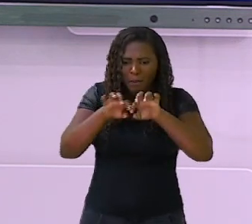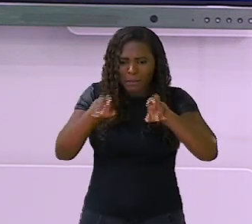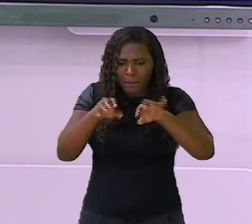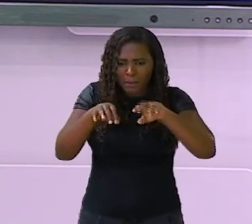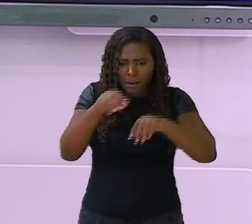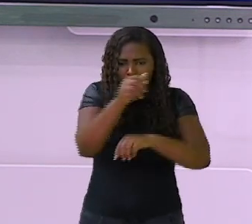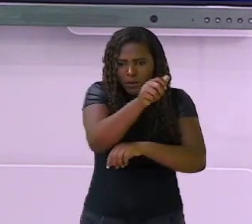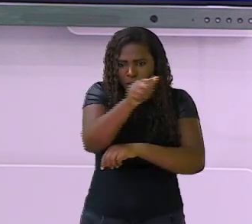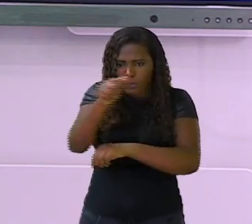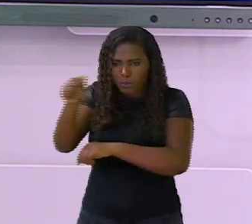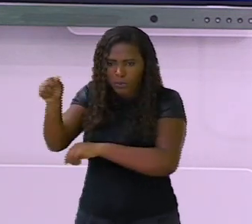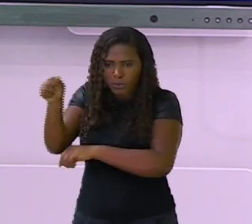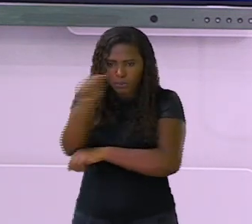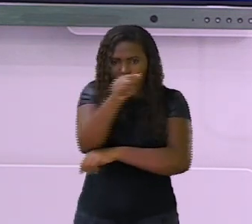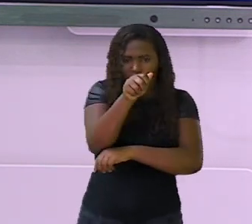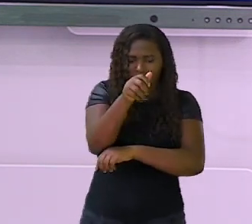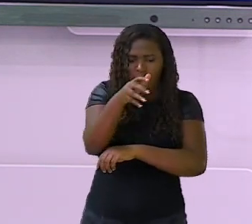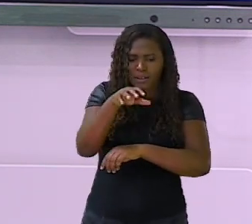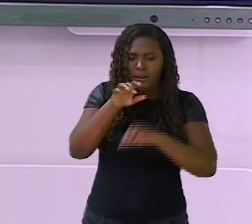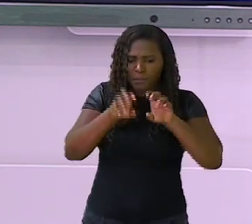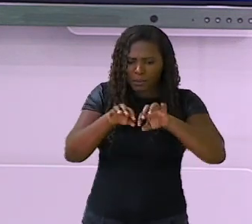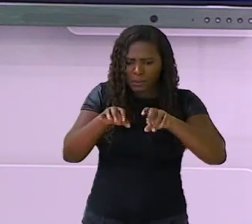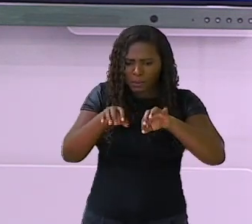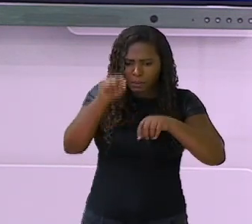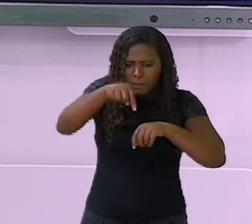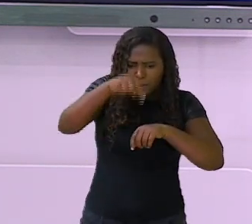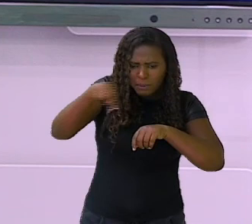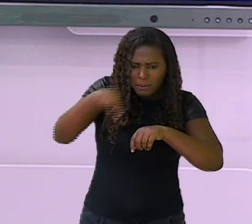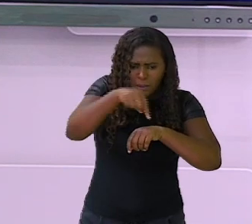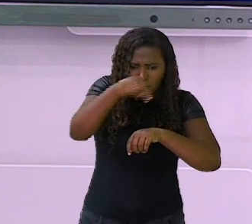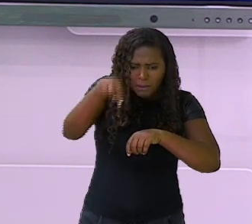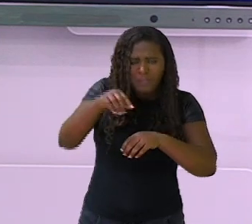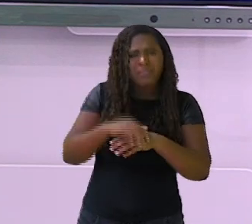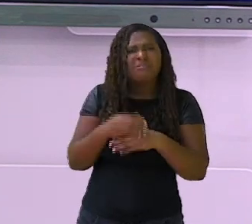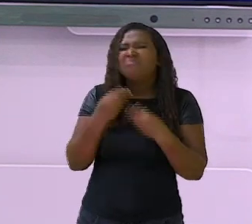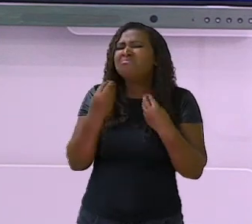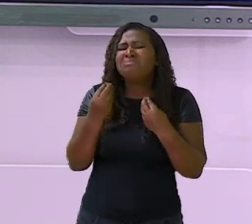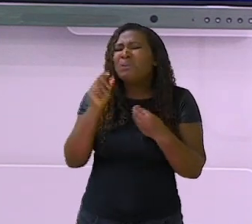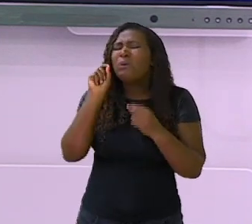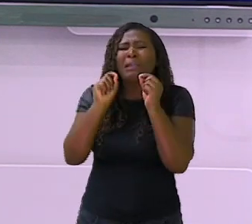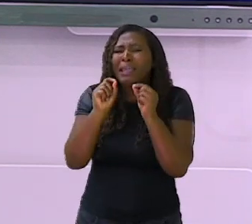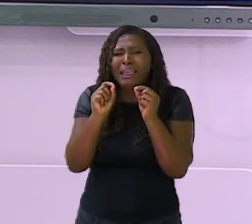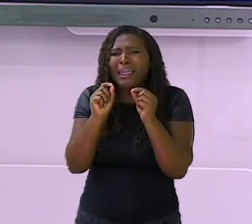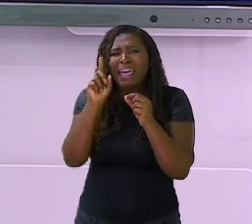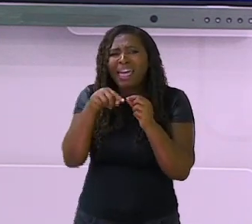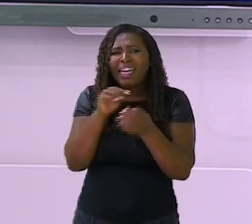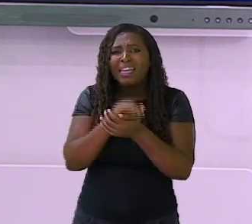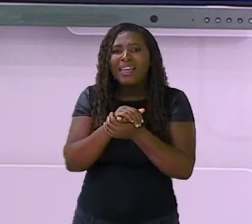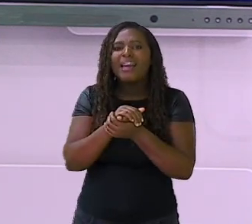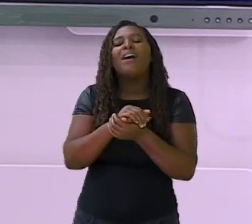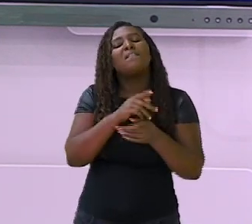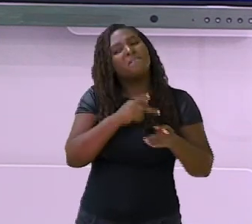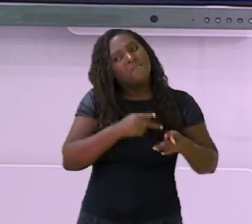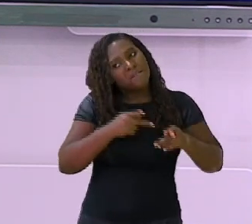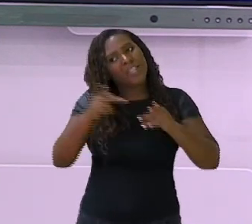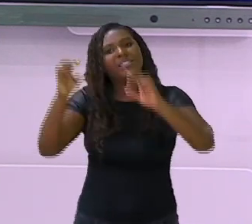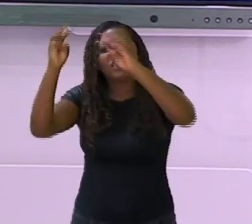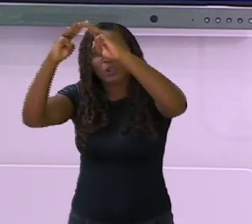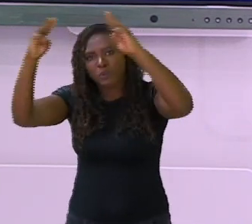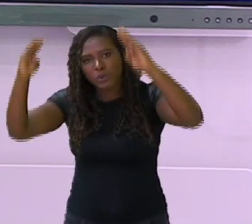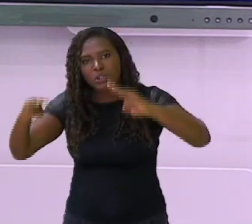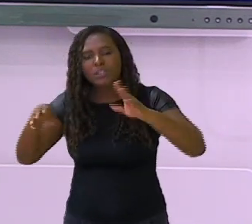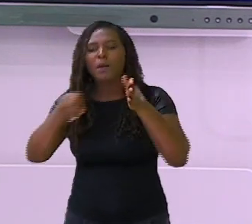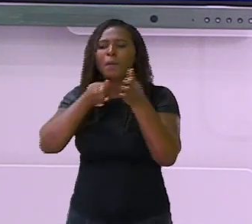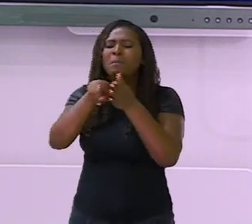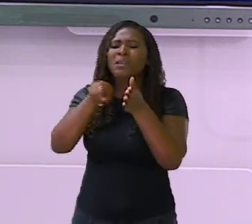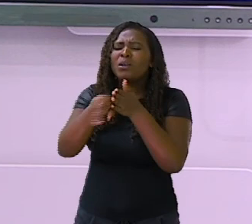peça dessa preservada e onde você vai ter lá informações sobre como ela era usada, para que ela servia, por